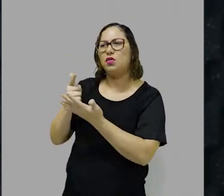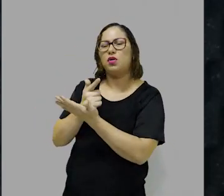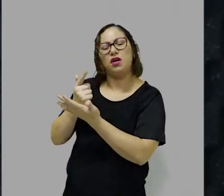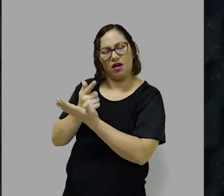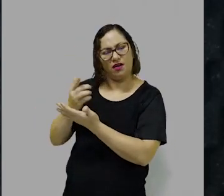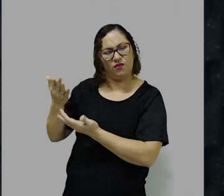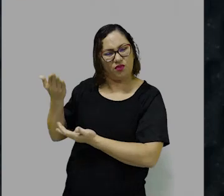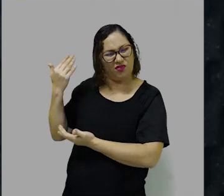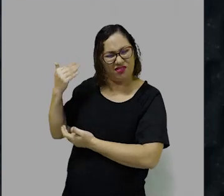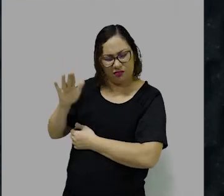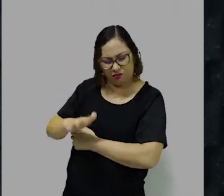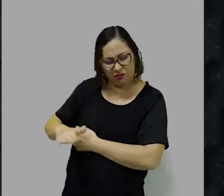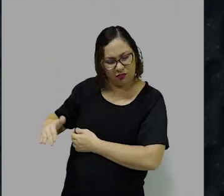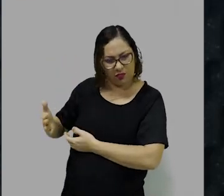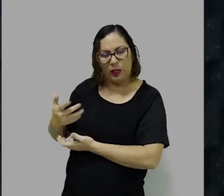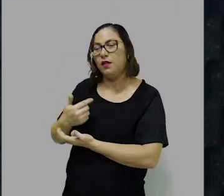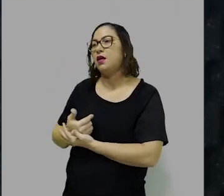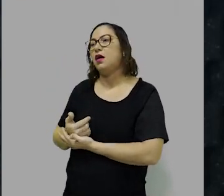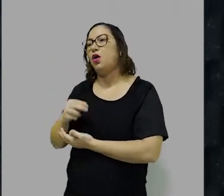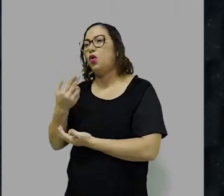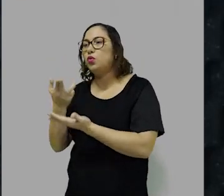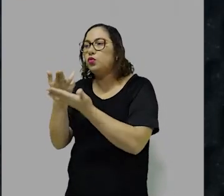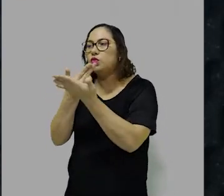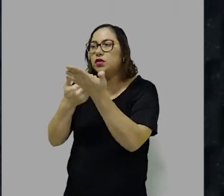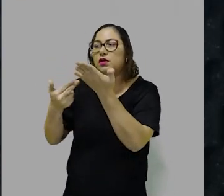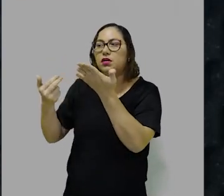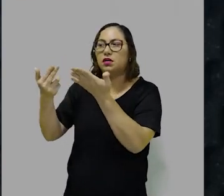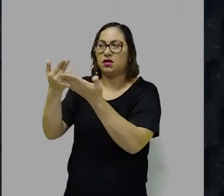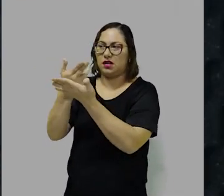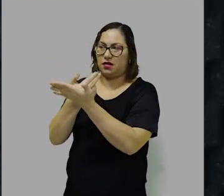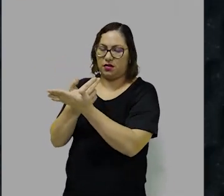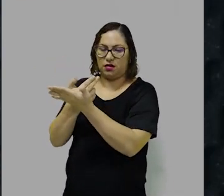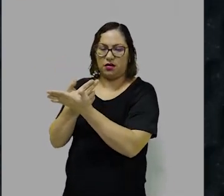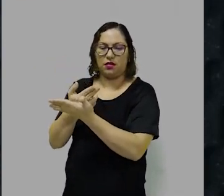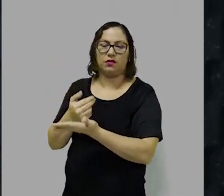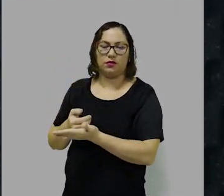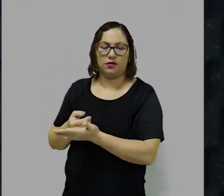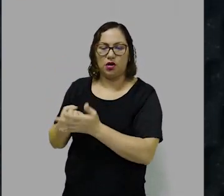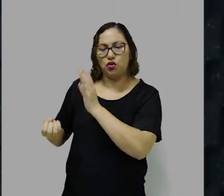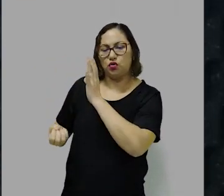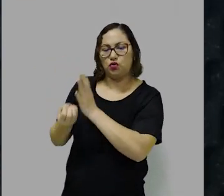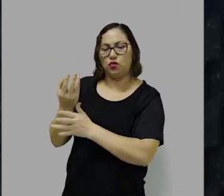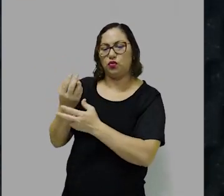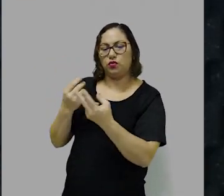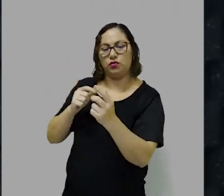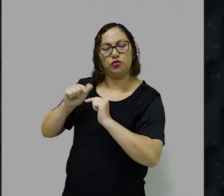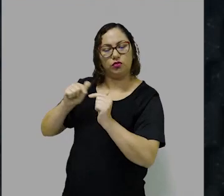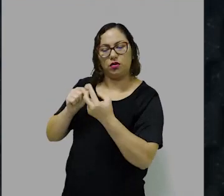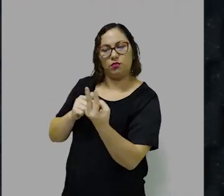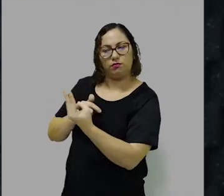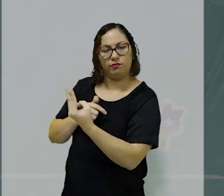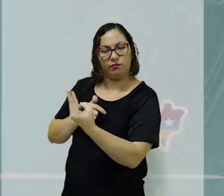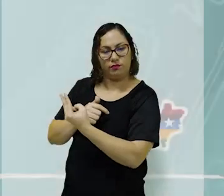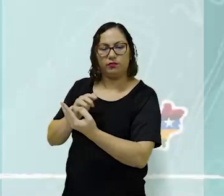Pois é. Essas ilustrações, ou melhor, o design gráfico, a comunicação visual, surge do trabalho deles dois.